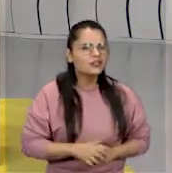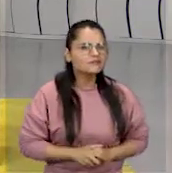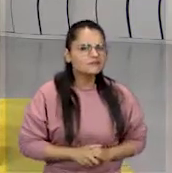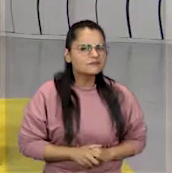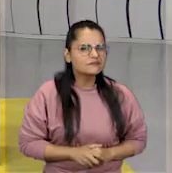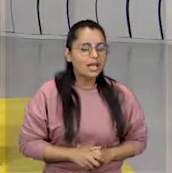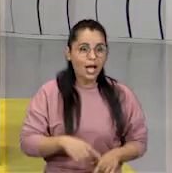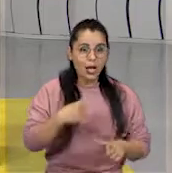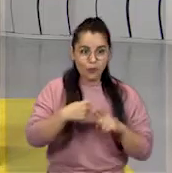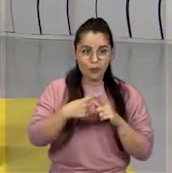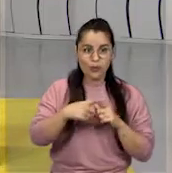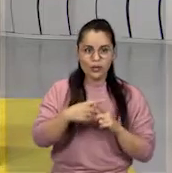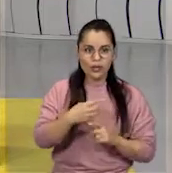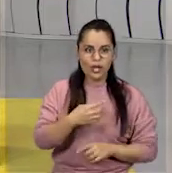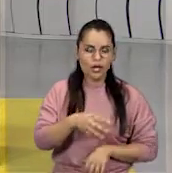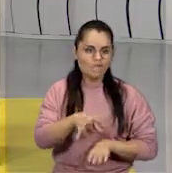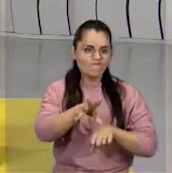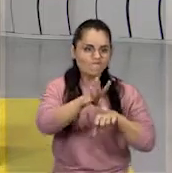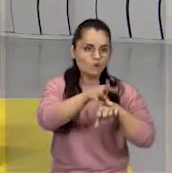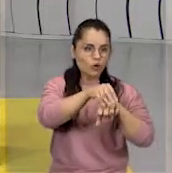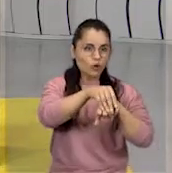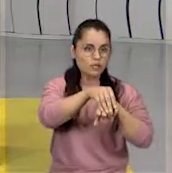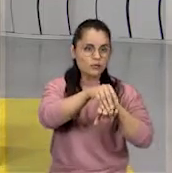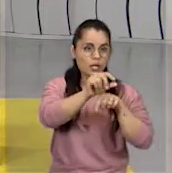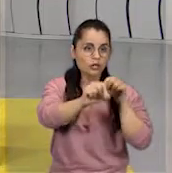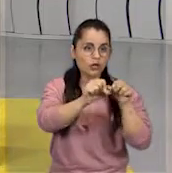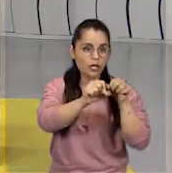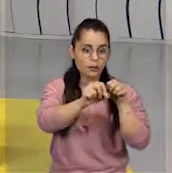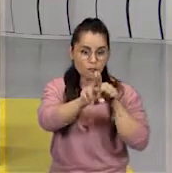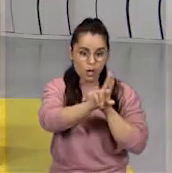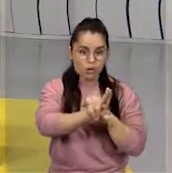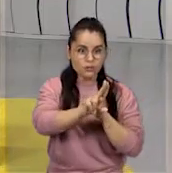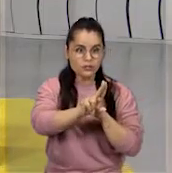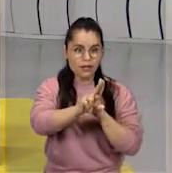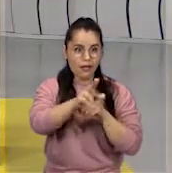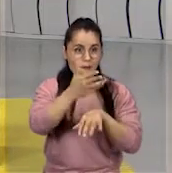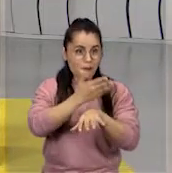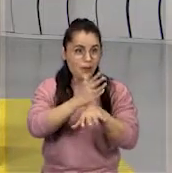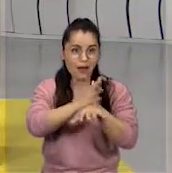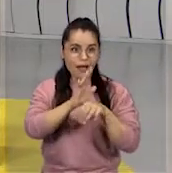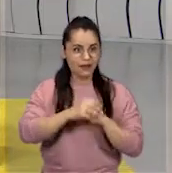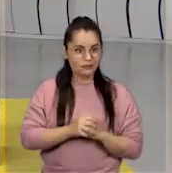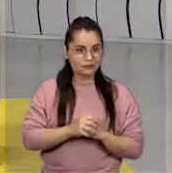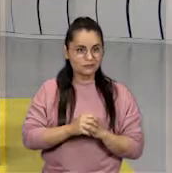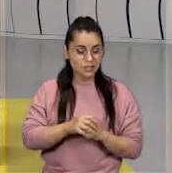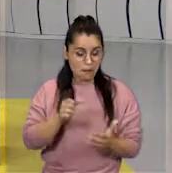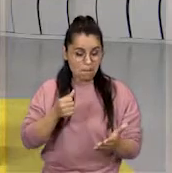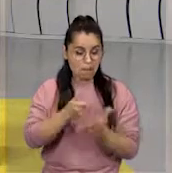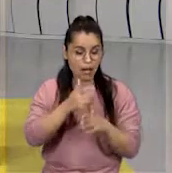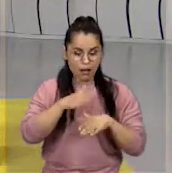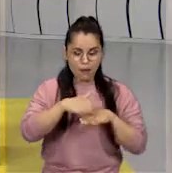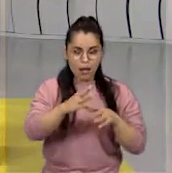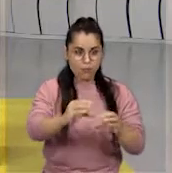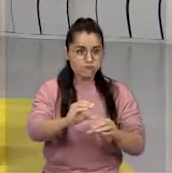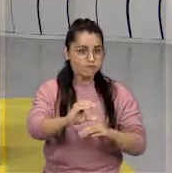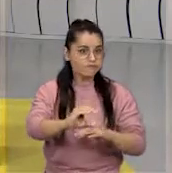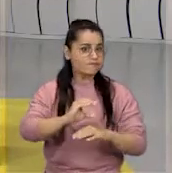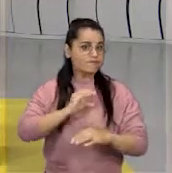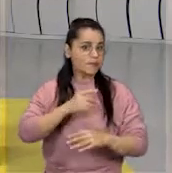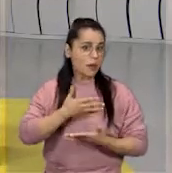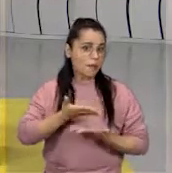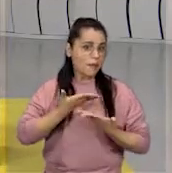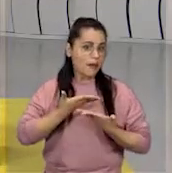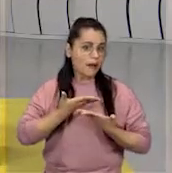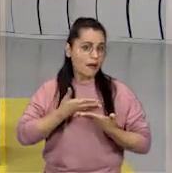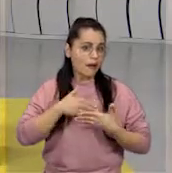verdade, conhecimento para ele era de utilidade, era prático. Era que quem pagasse mais ou oferecesse um dinheiro